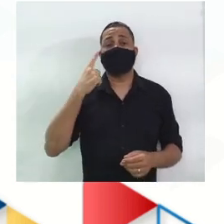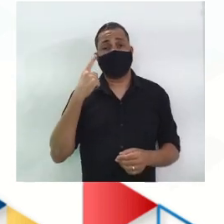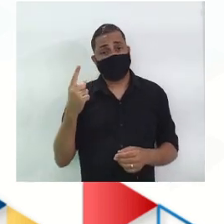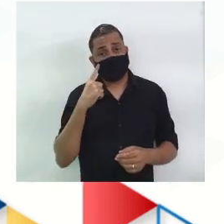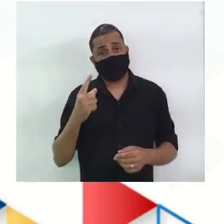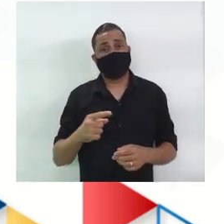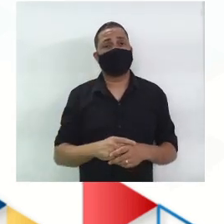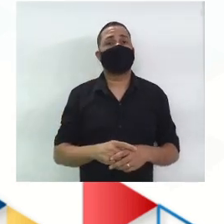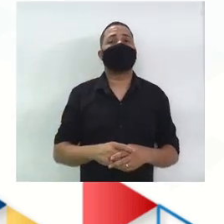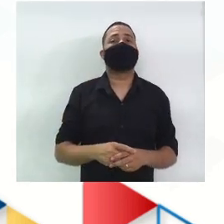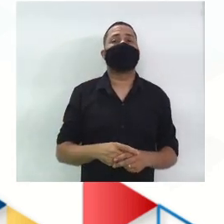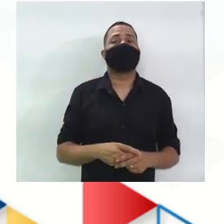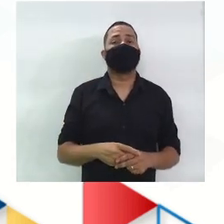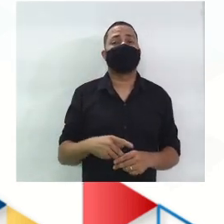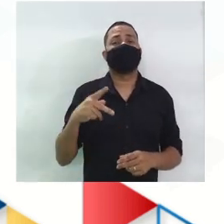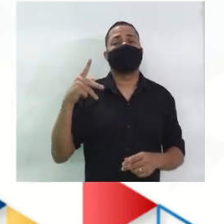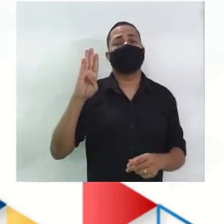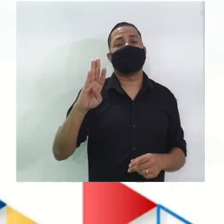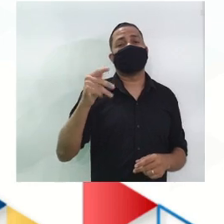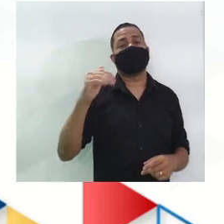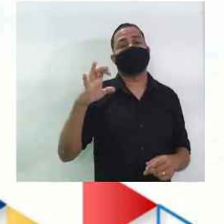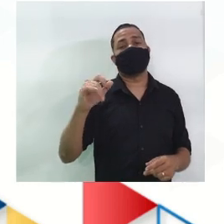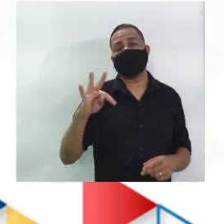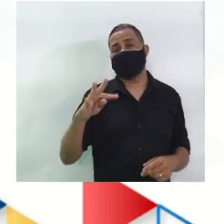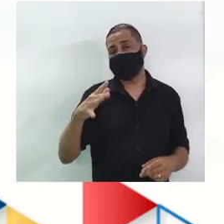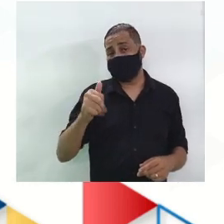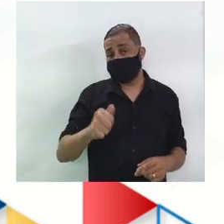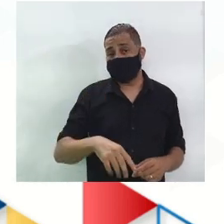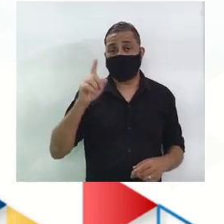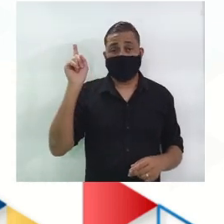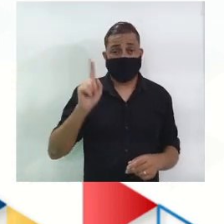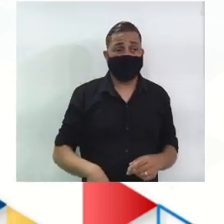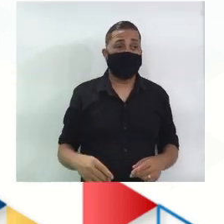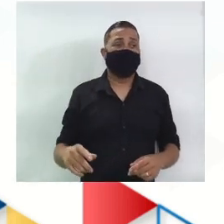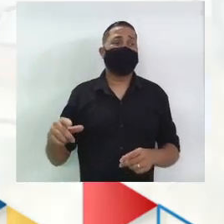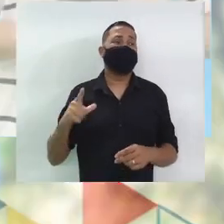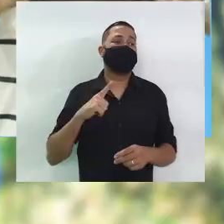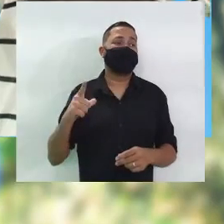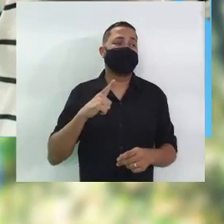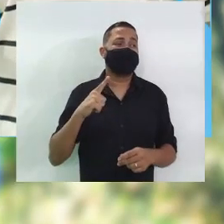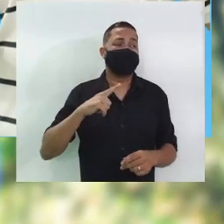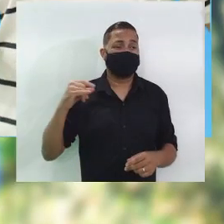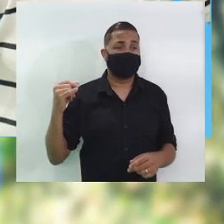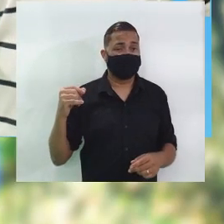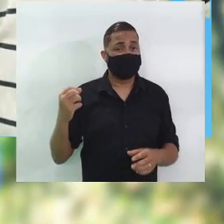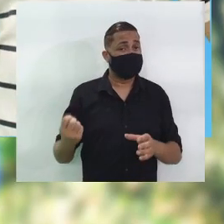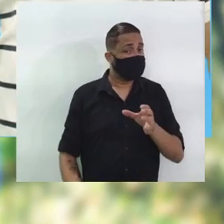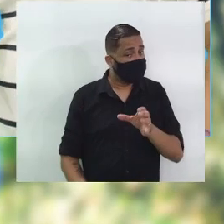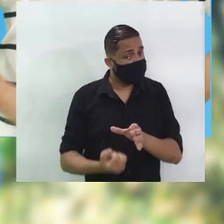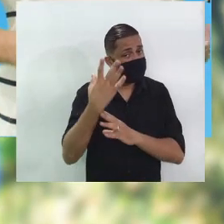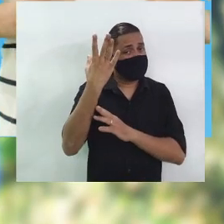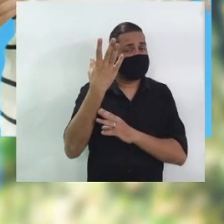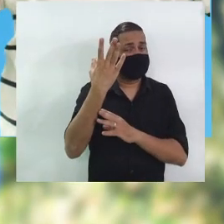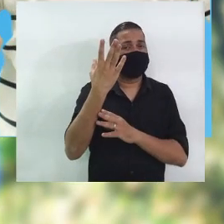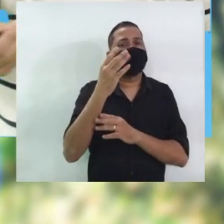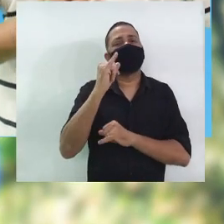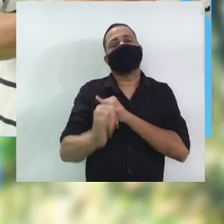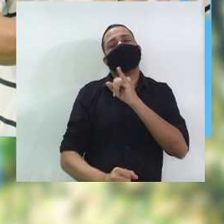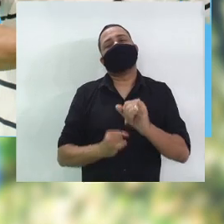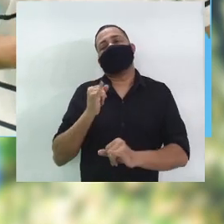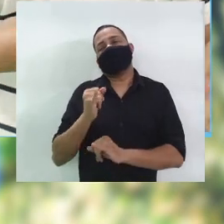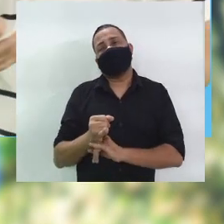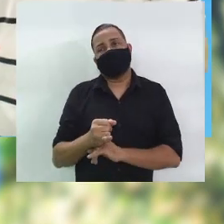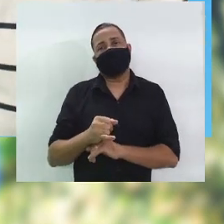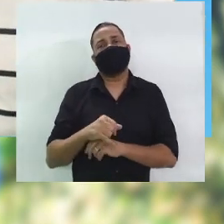aqui, Prabhupada. Prabhupada, ele é justamente esse fundador da internacional,